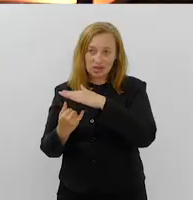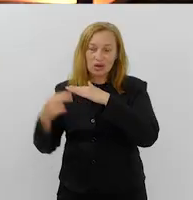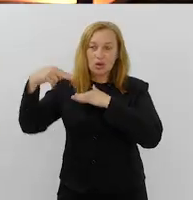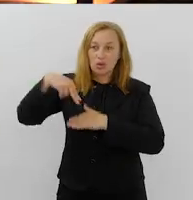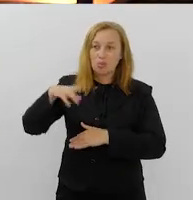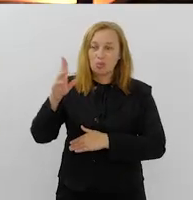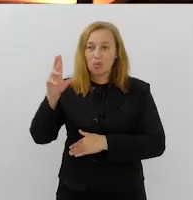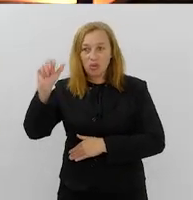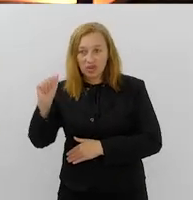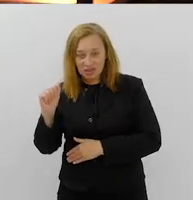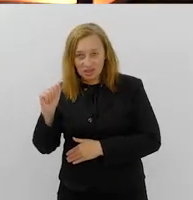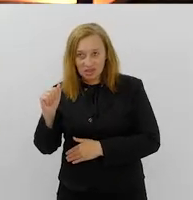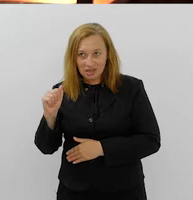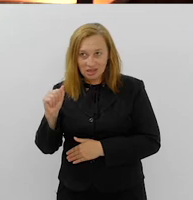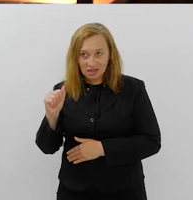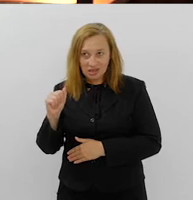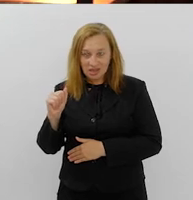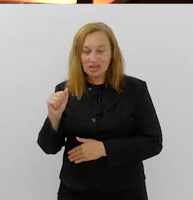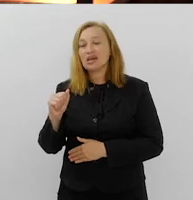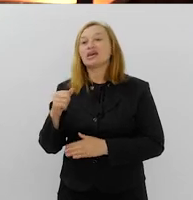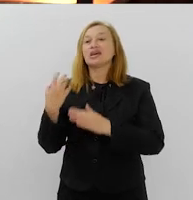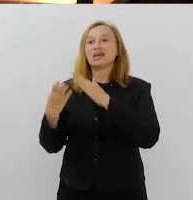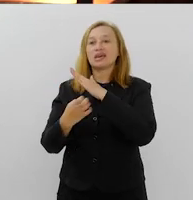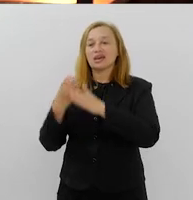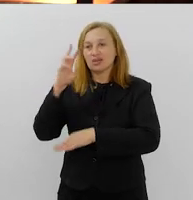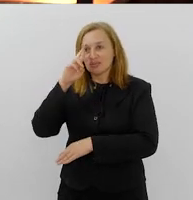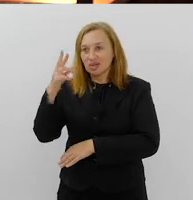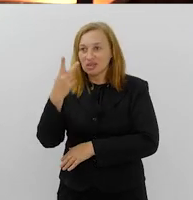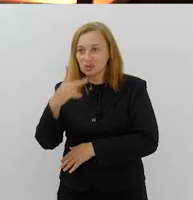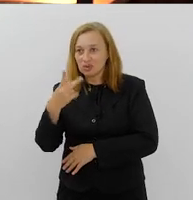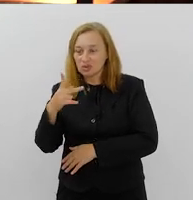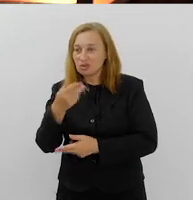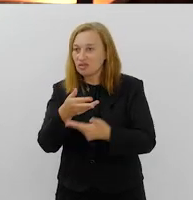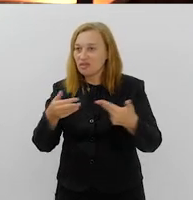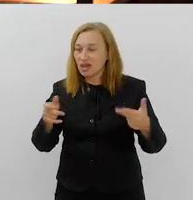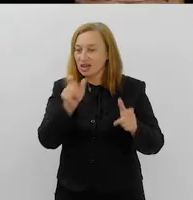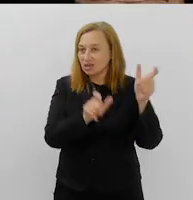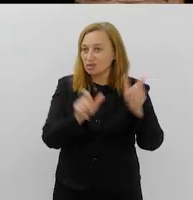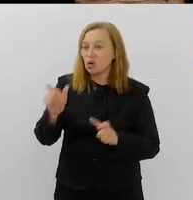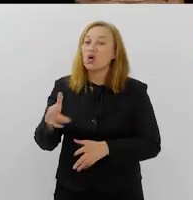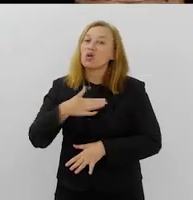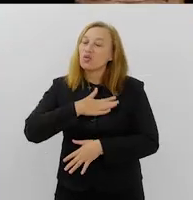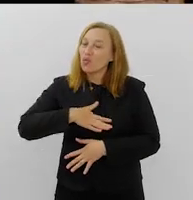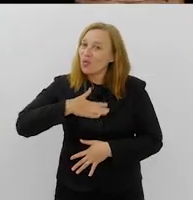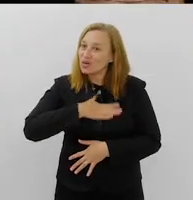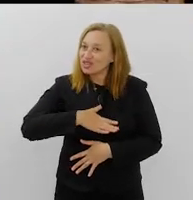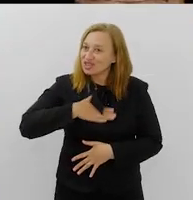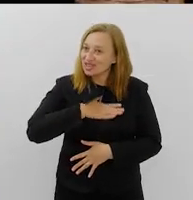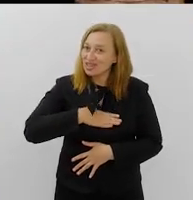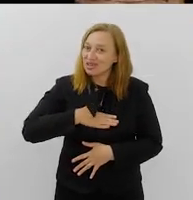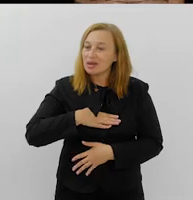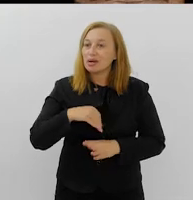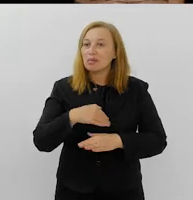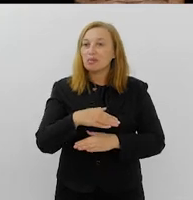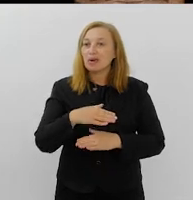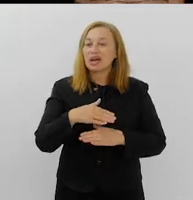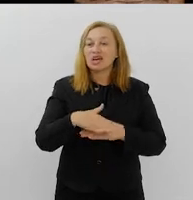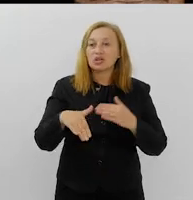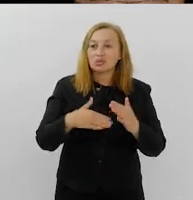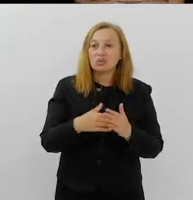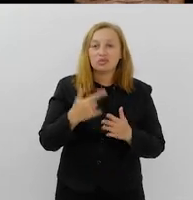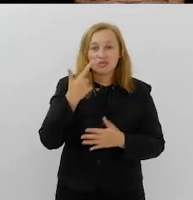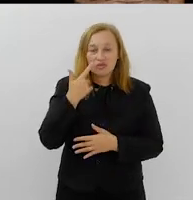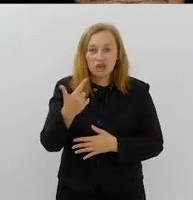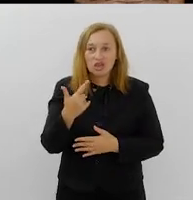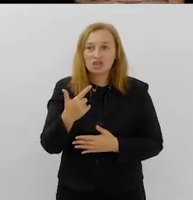Muda e o TECAF. Então, são muitas pessoas. E eu gostei muito para que eles saibam,